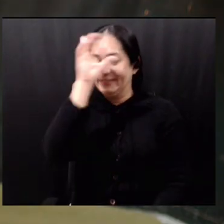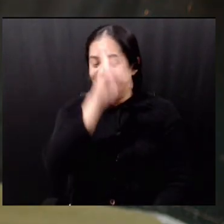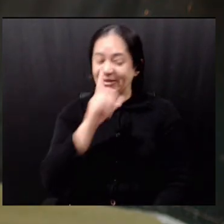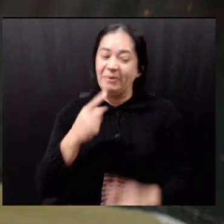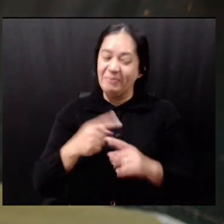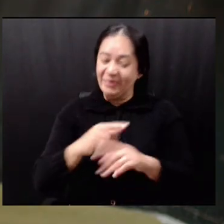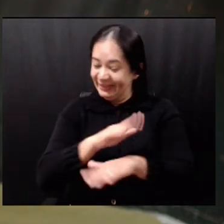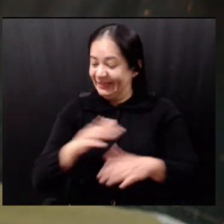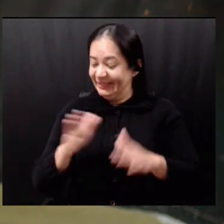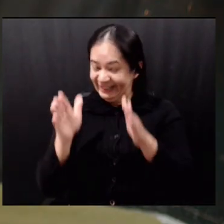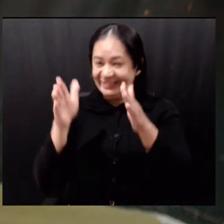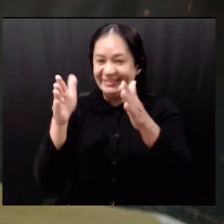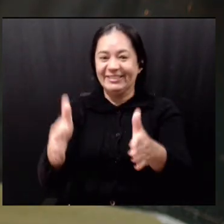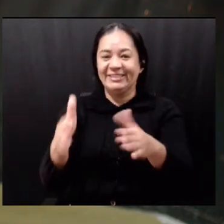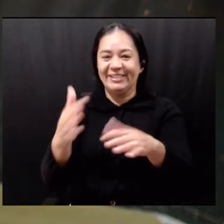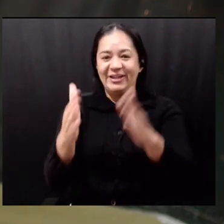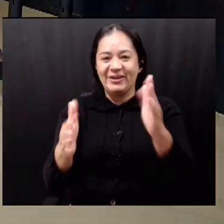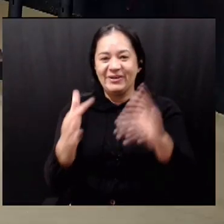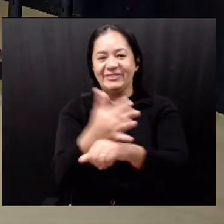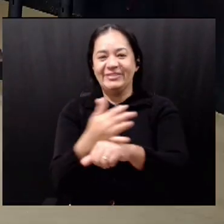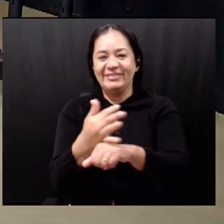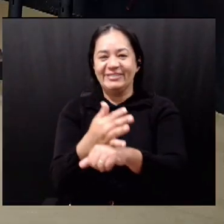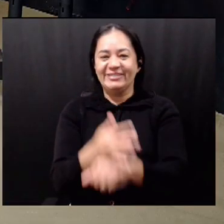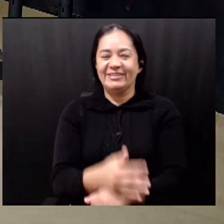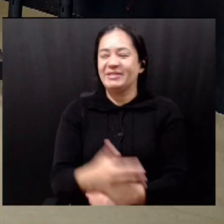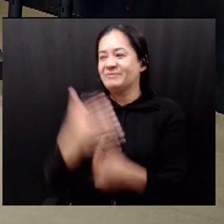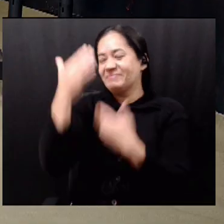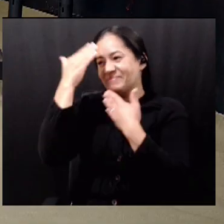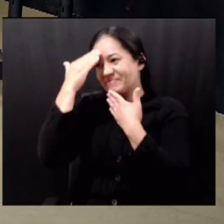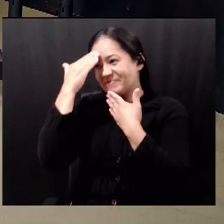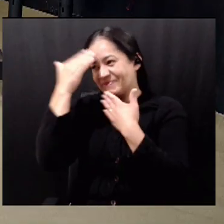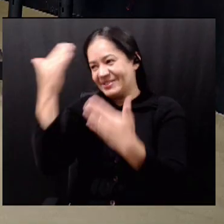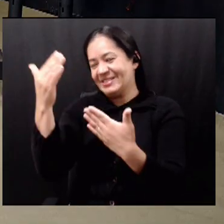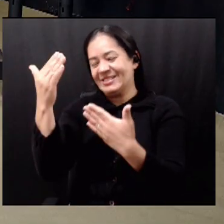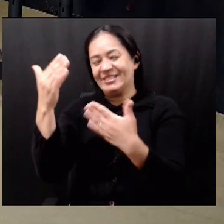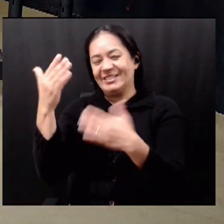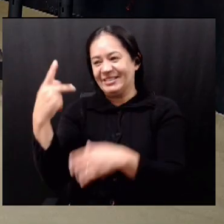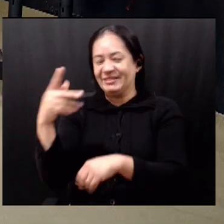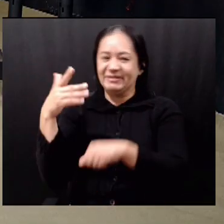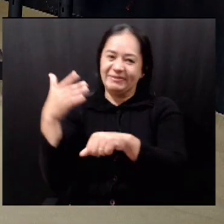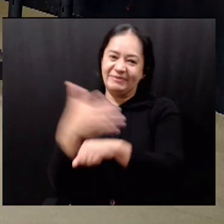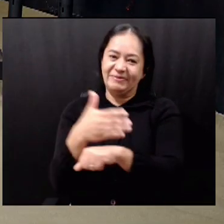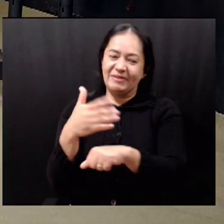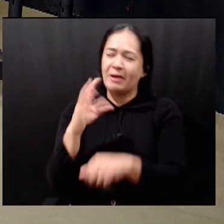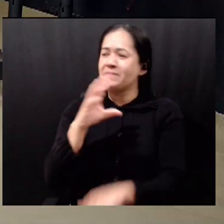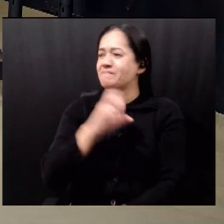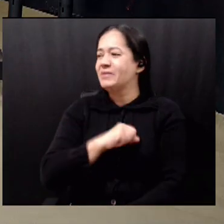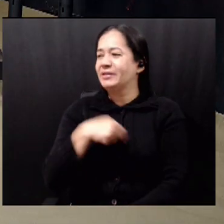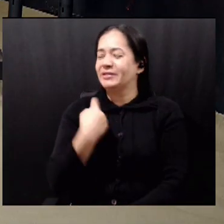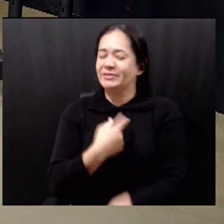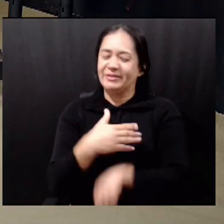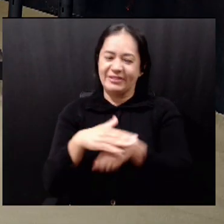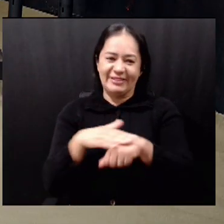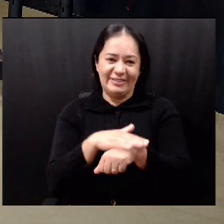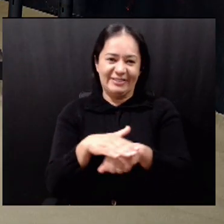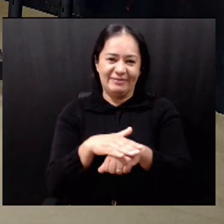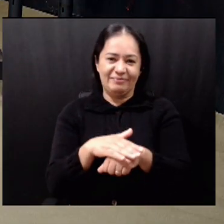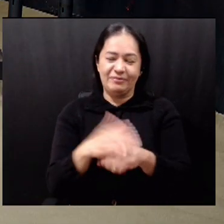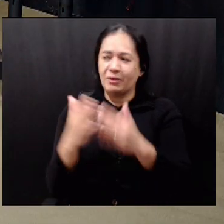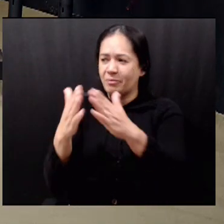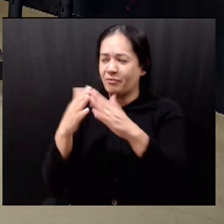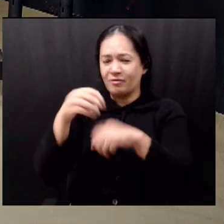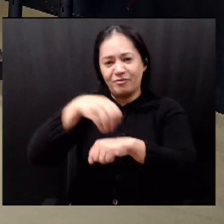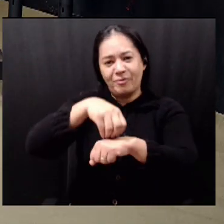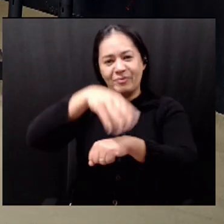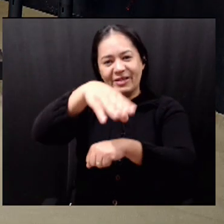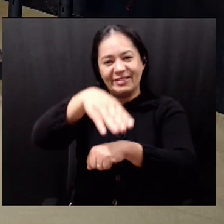chegando de férias. Bruna, obrigada pela sua participação, adorei nosso bate-papo. E deixa uma dica aí para os pais que estão